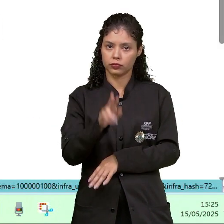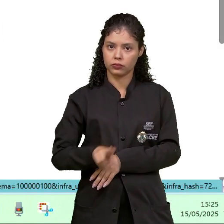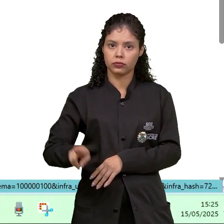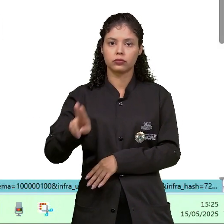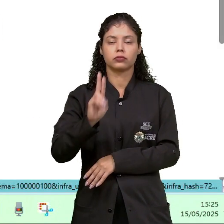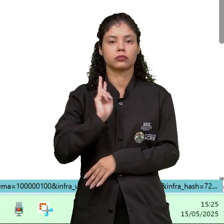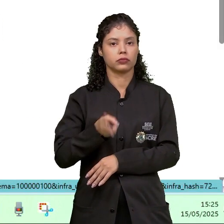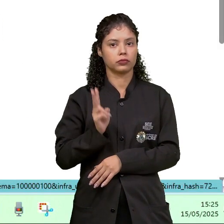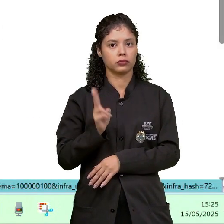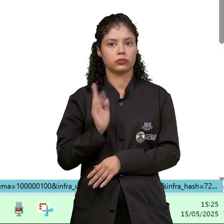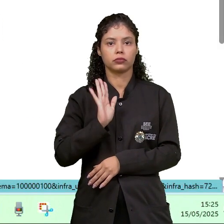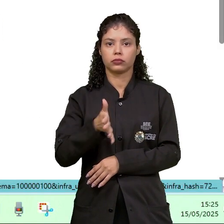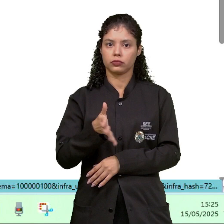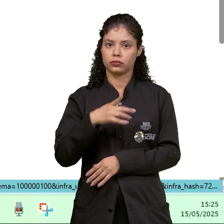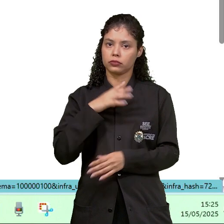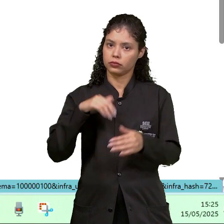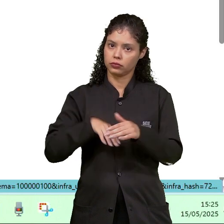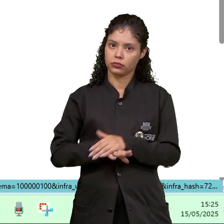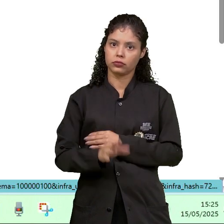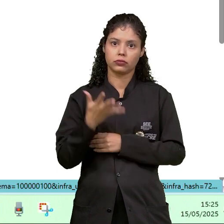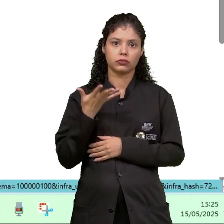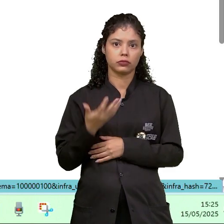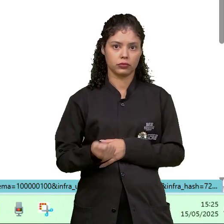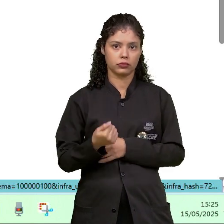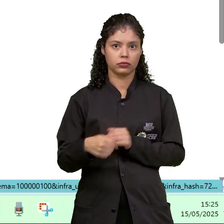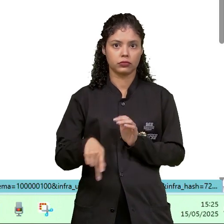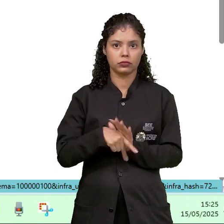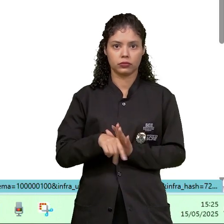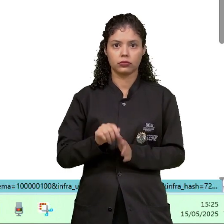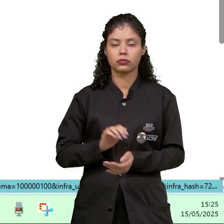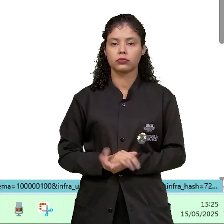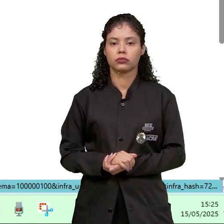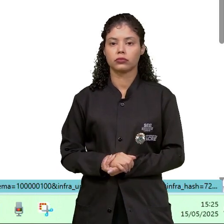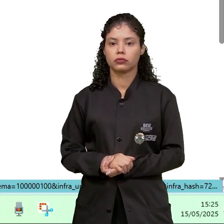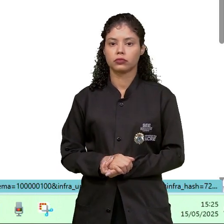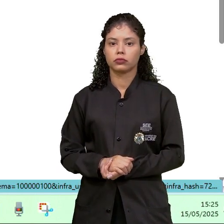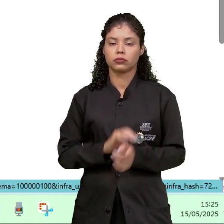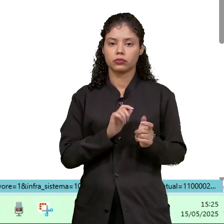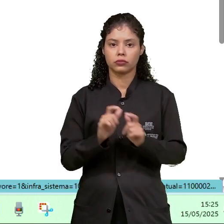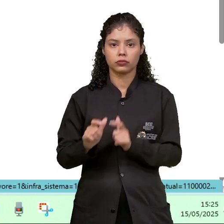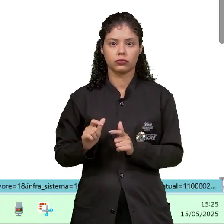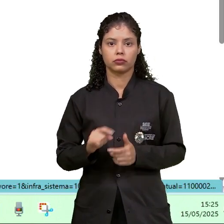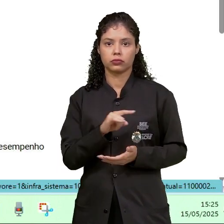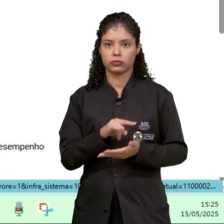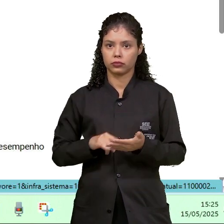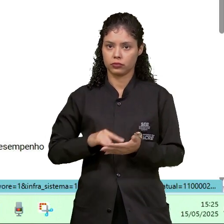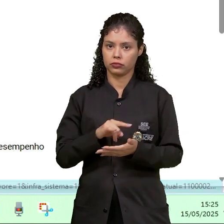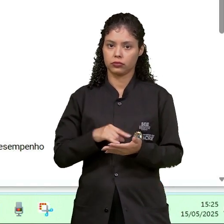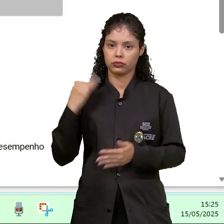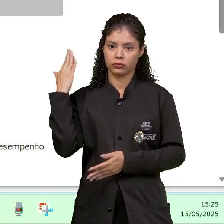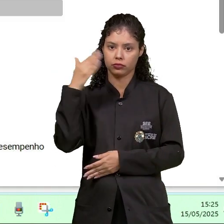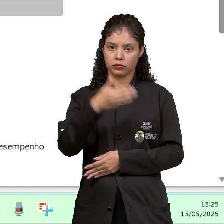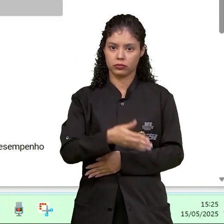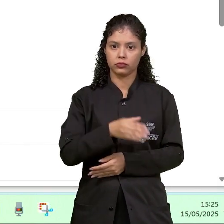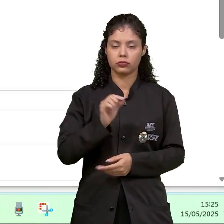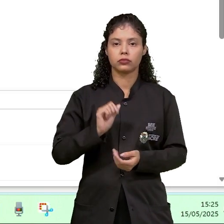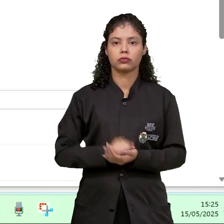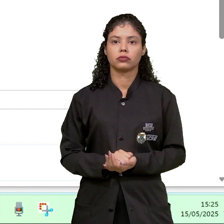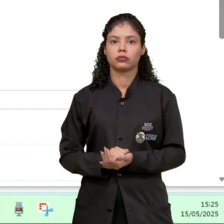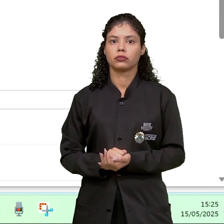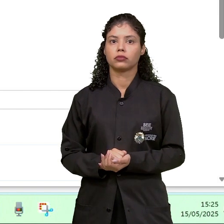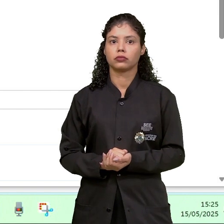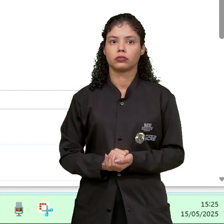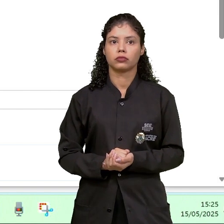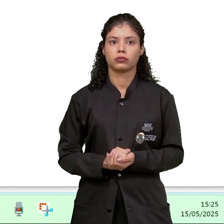sempre. Então, você já pode deixar ele ali salvo no texto padrão. E quando você vai criar um documento, você já vai direto aqui. Em vez de